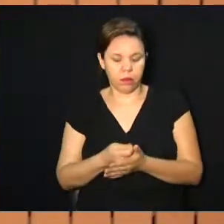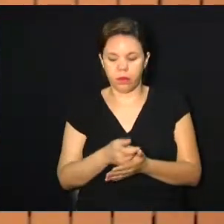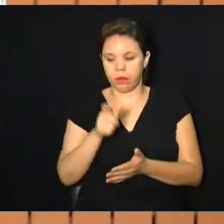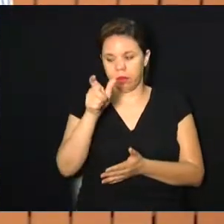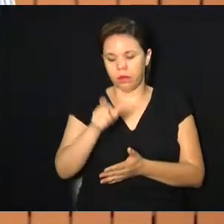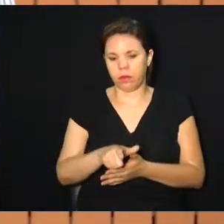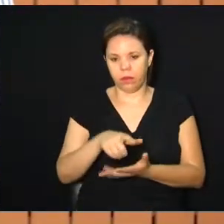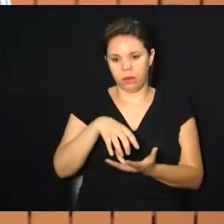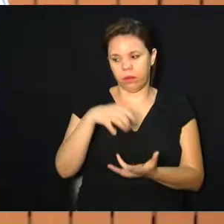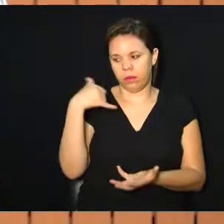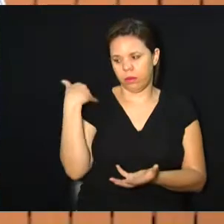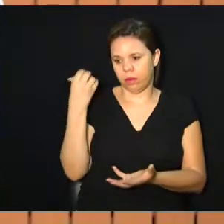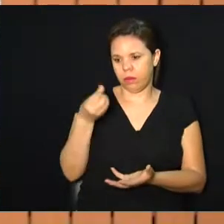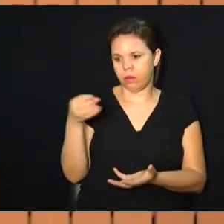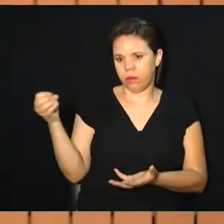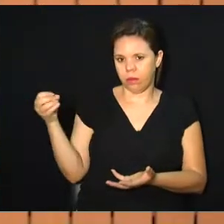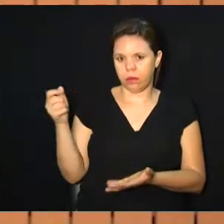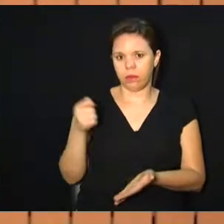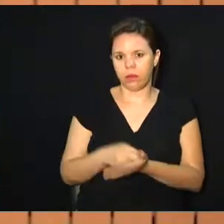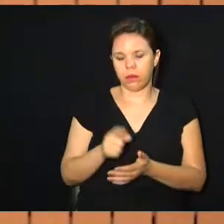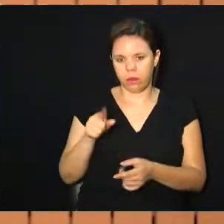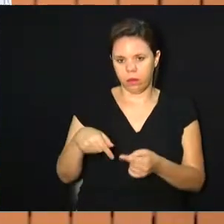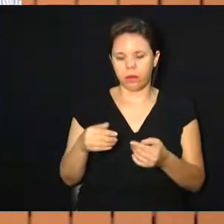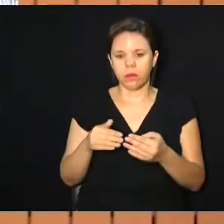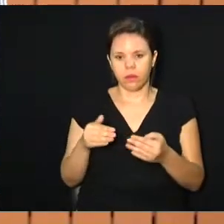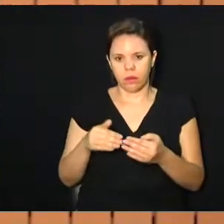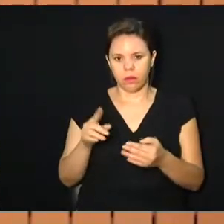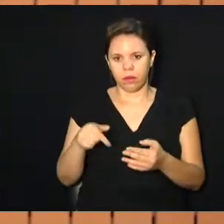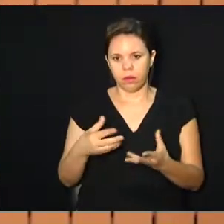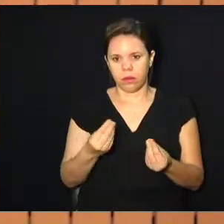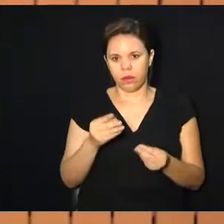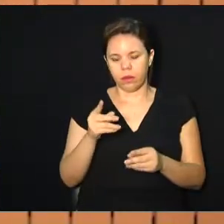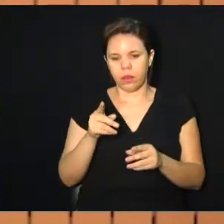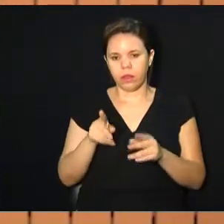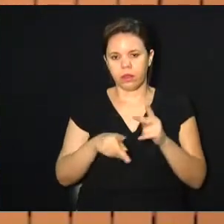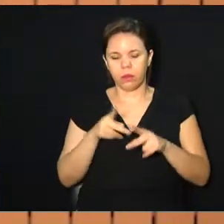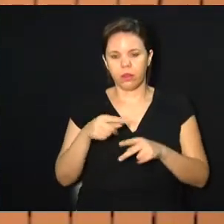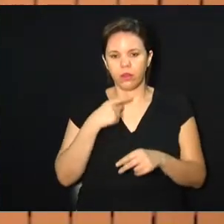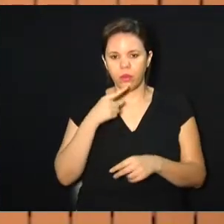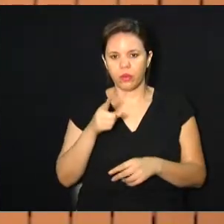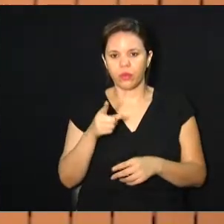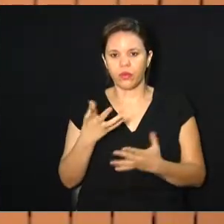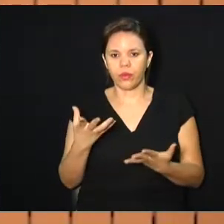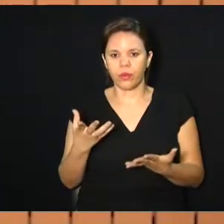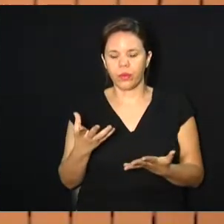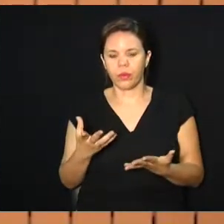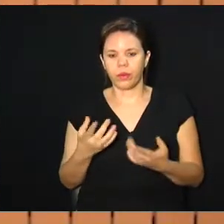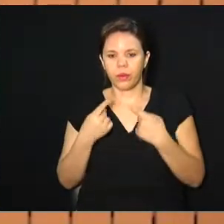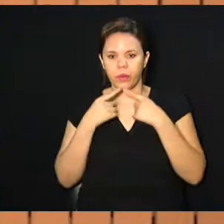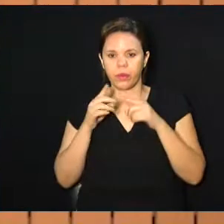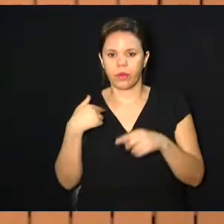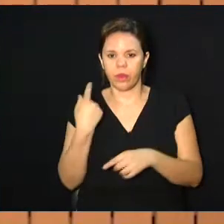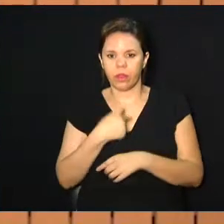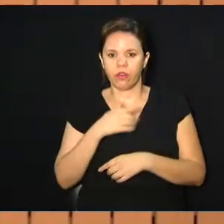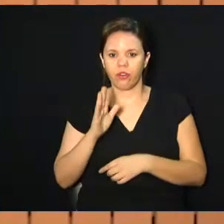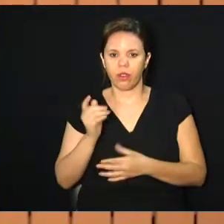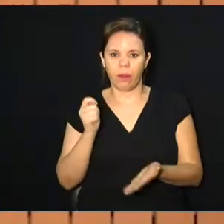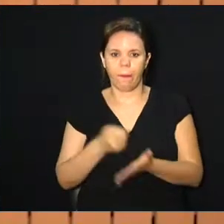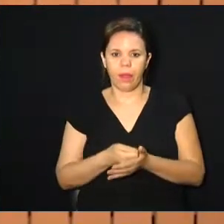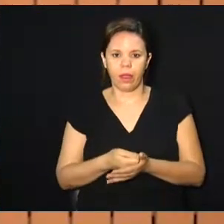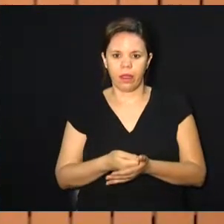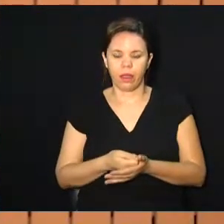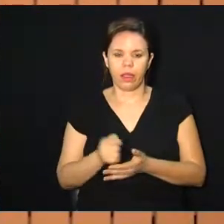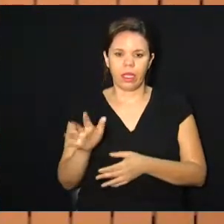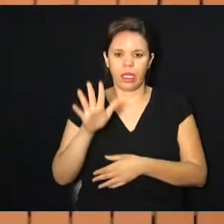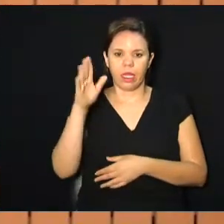partir de 60 anos seria viável. Até porque tem muitos questionamentos que falam assim, nós já estamos pagando a passagem